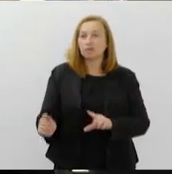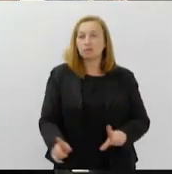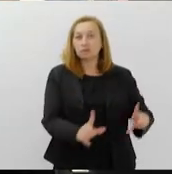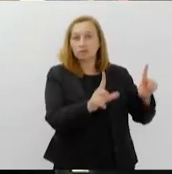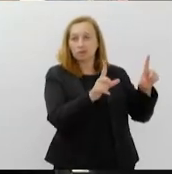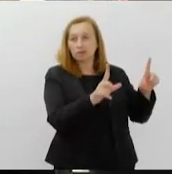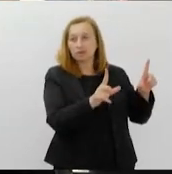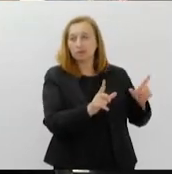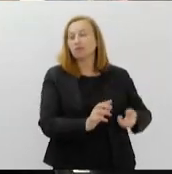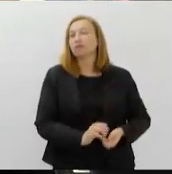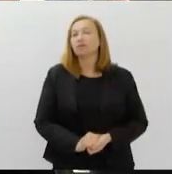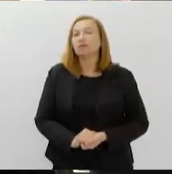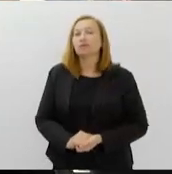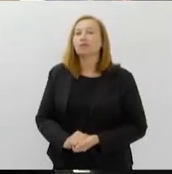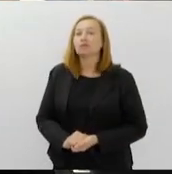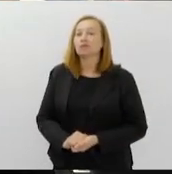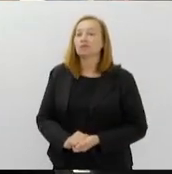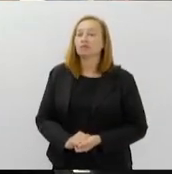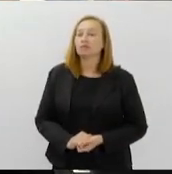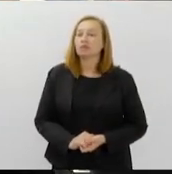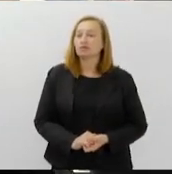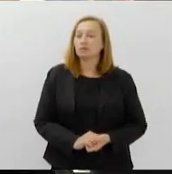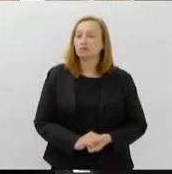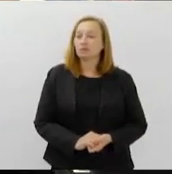Estamos em votação, por favor.